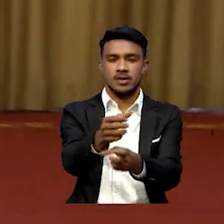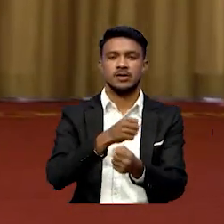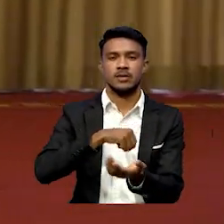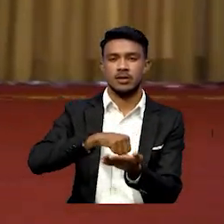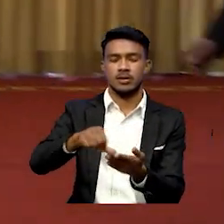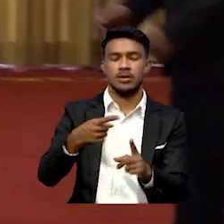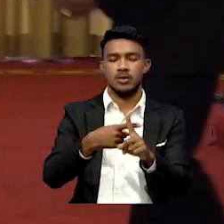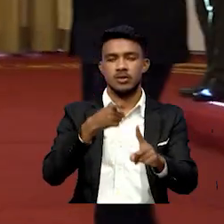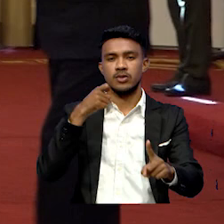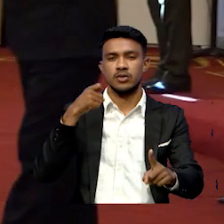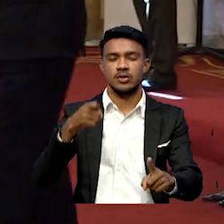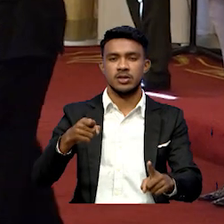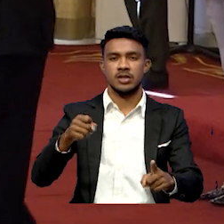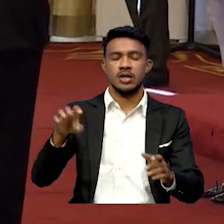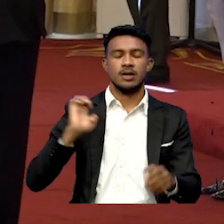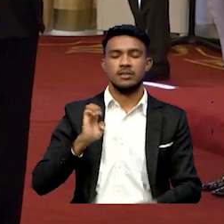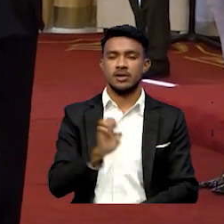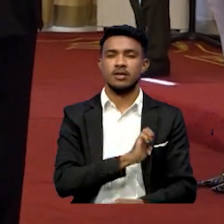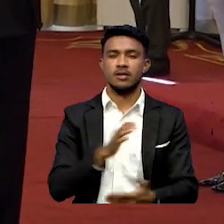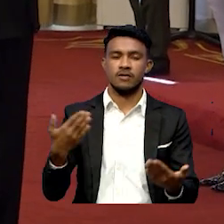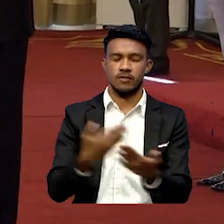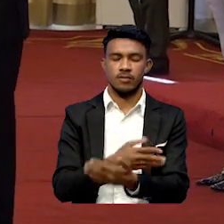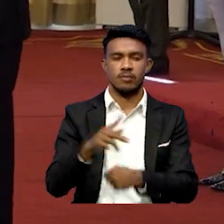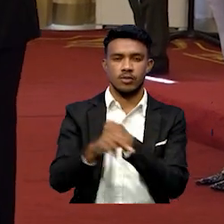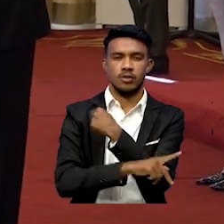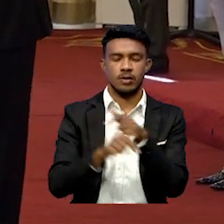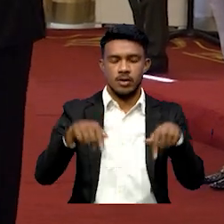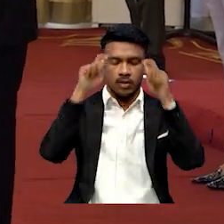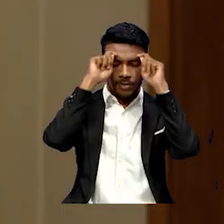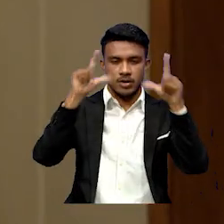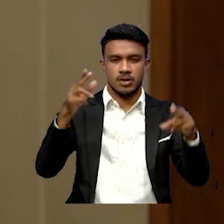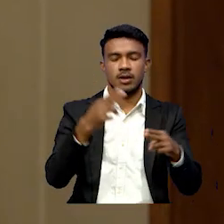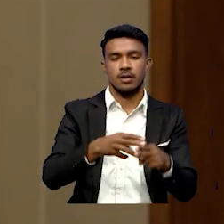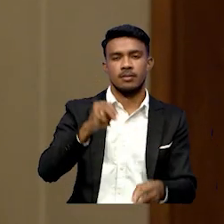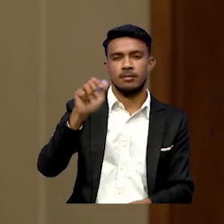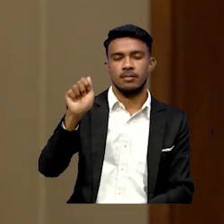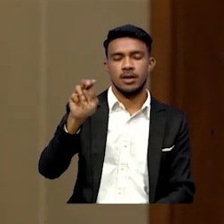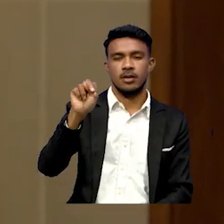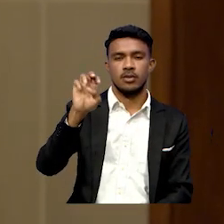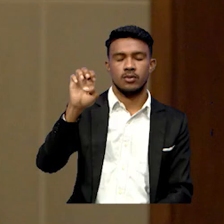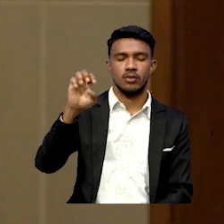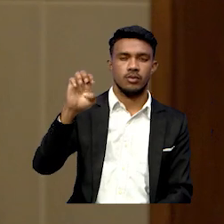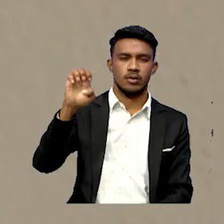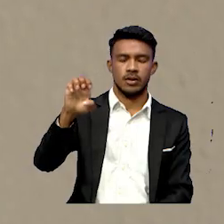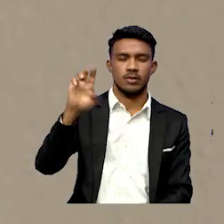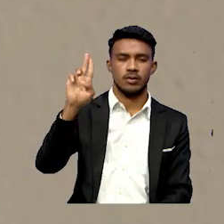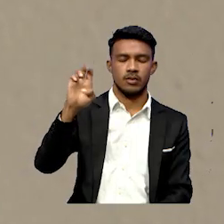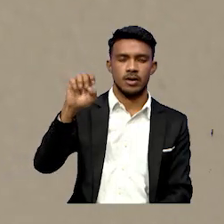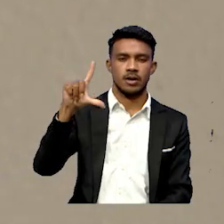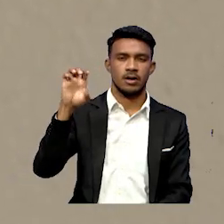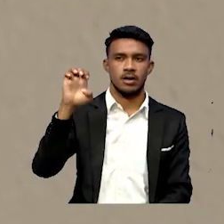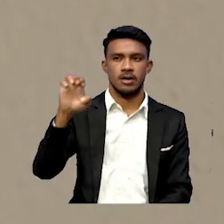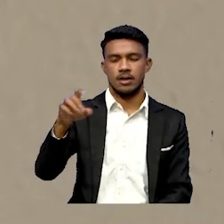Rússia embaixadora FOM, República Portugal, Timor-Leste, Manuela Freitas Bairros, Roritroca, diplomata G. Pedro Machado,